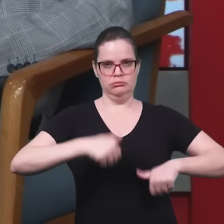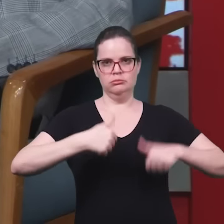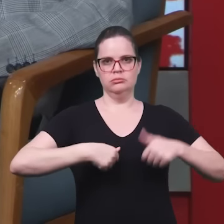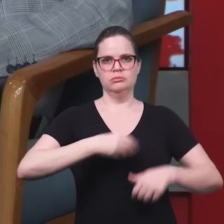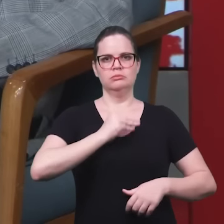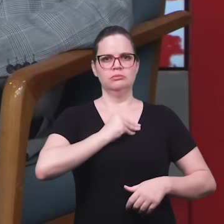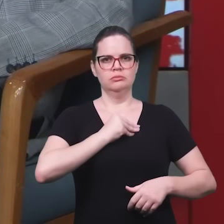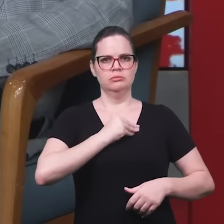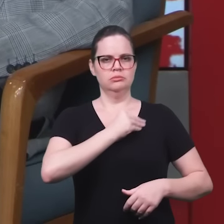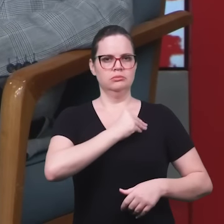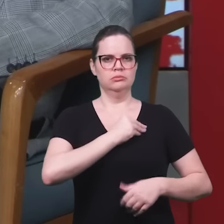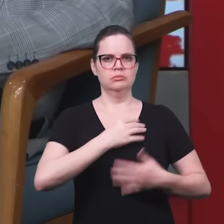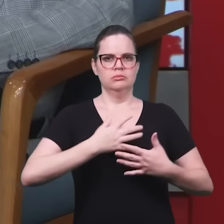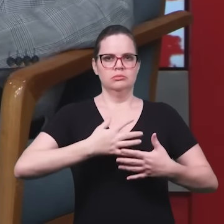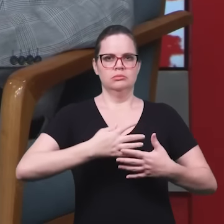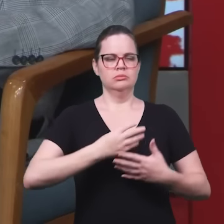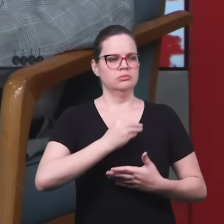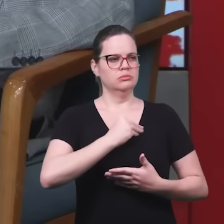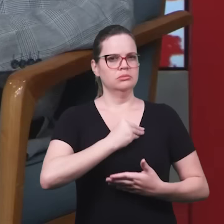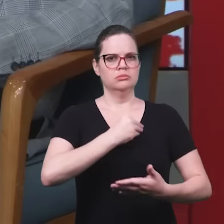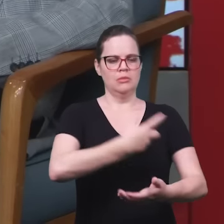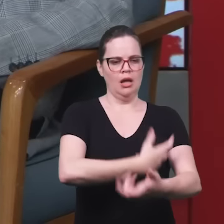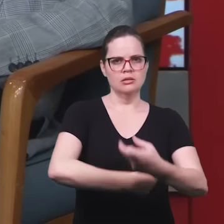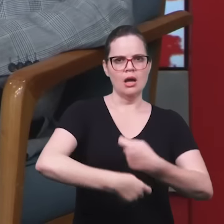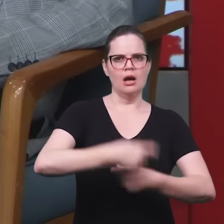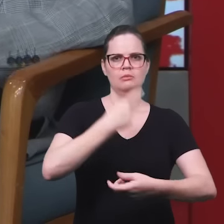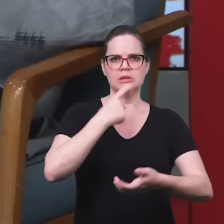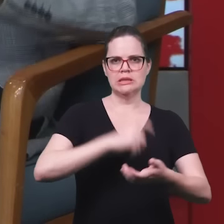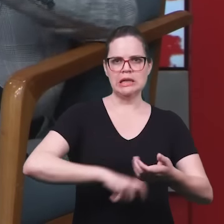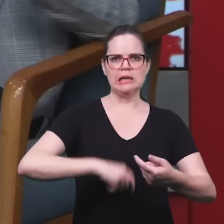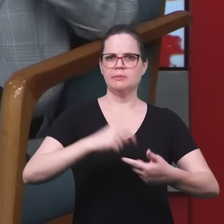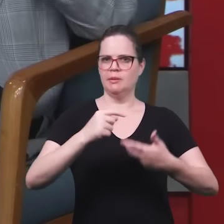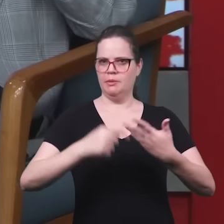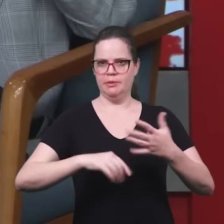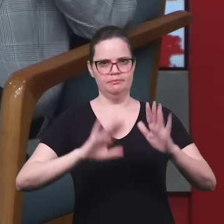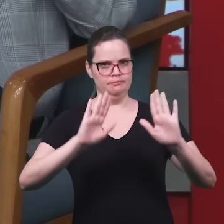uma série de coisas que são importantes se ver.